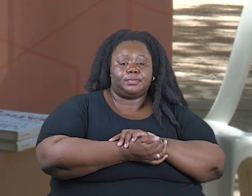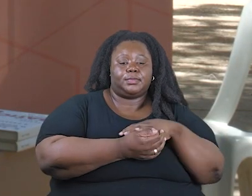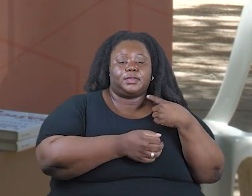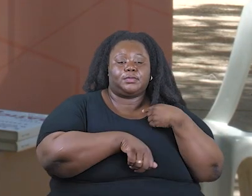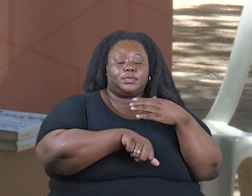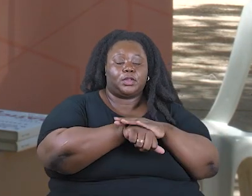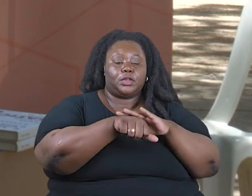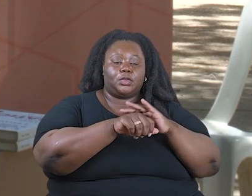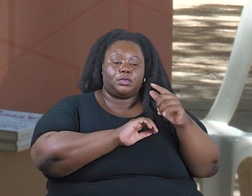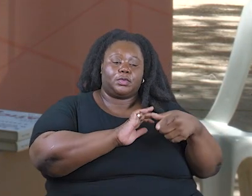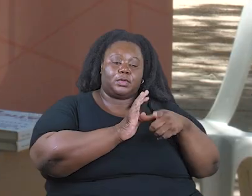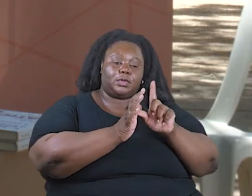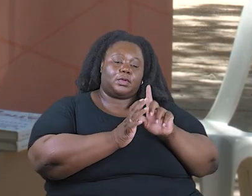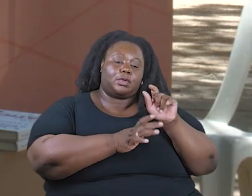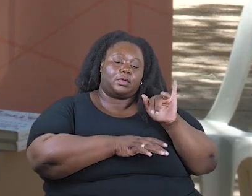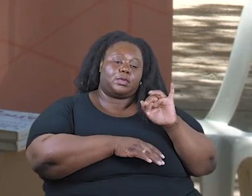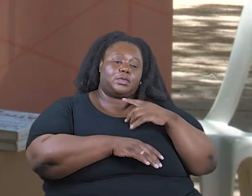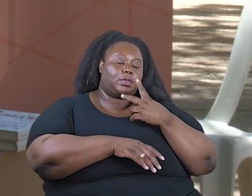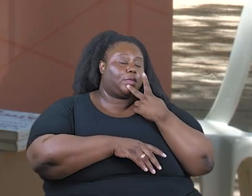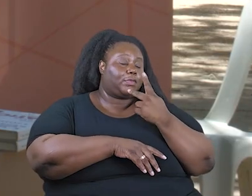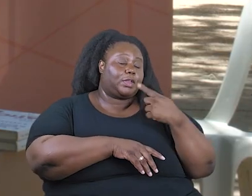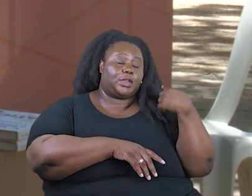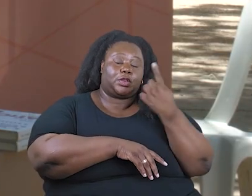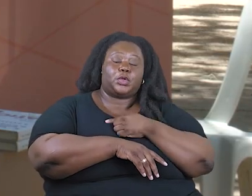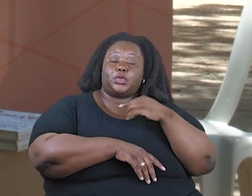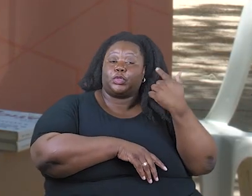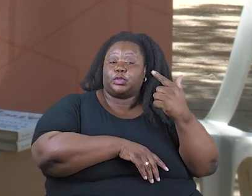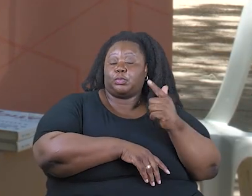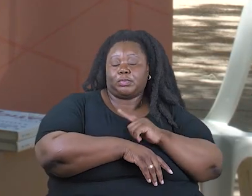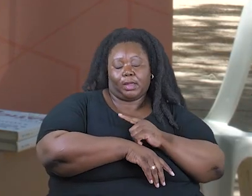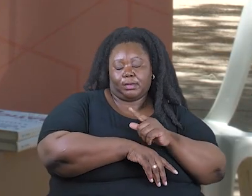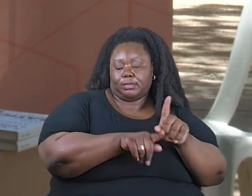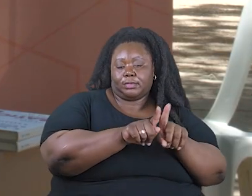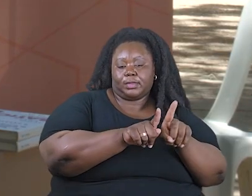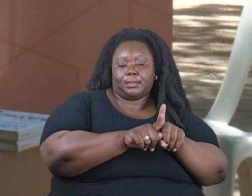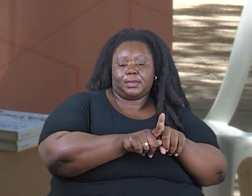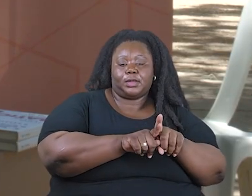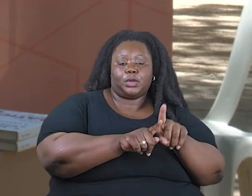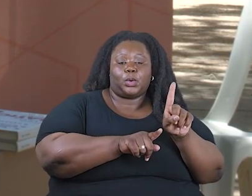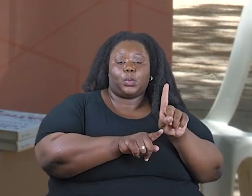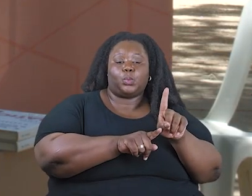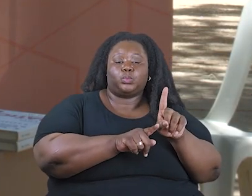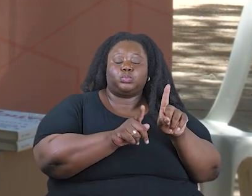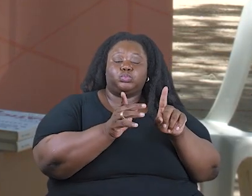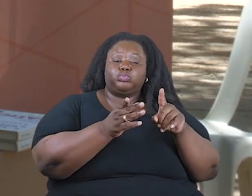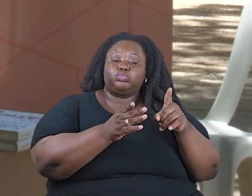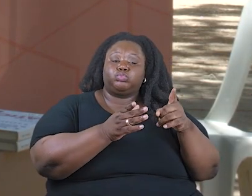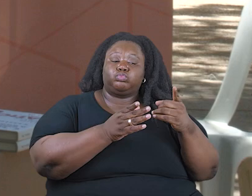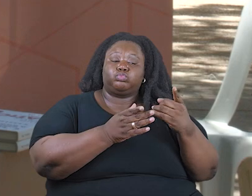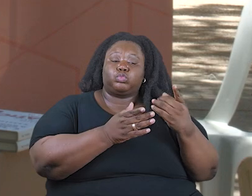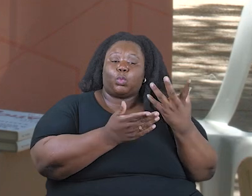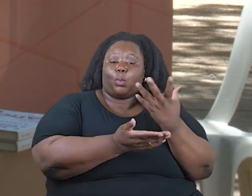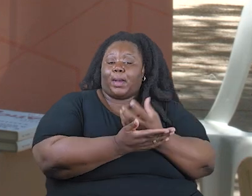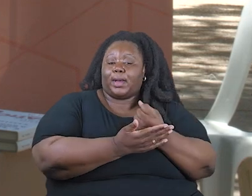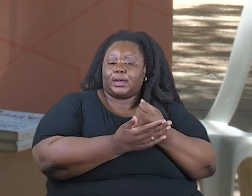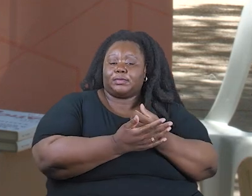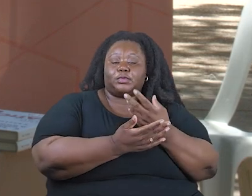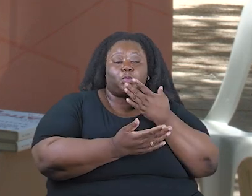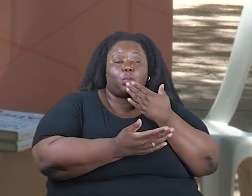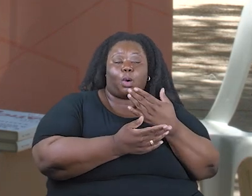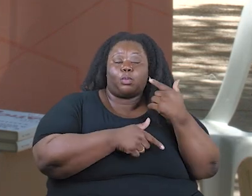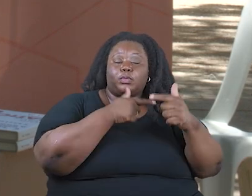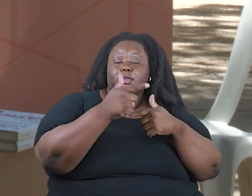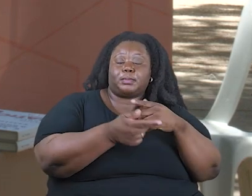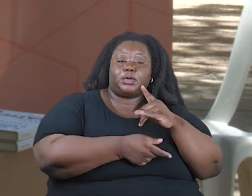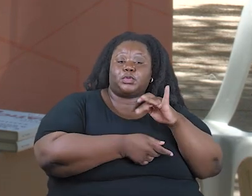A gente estava conversando antes, né, Ami, que eu estava falando que a gente também não tem um levantamento, né, de que obras